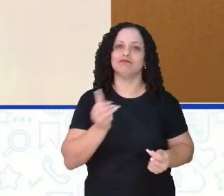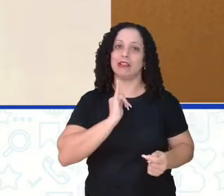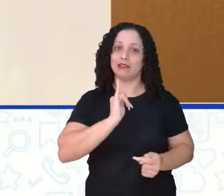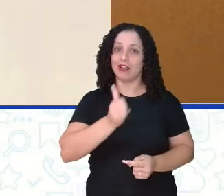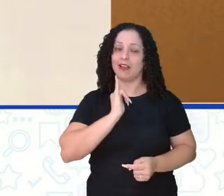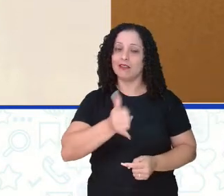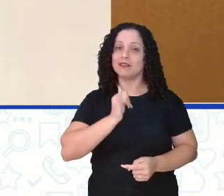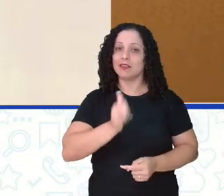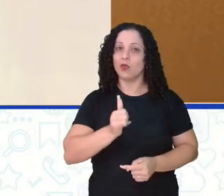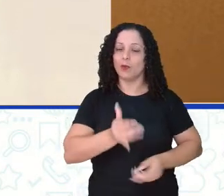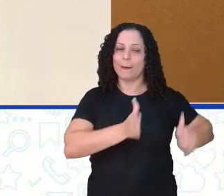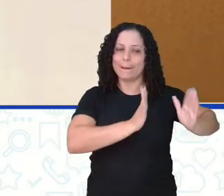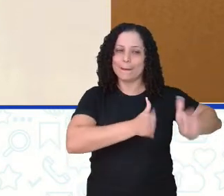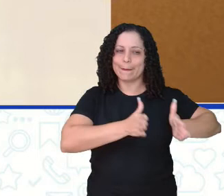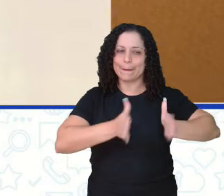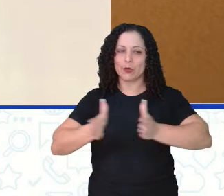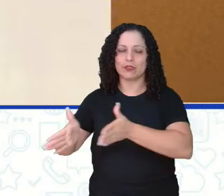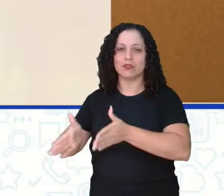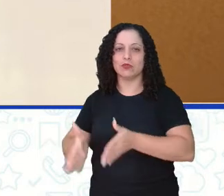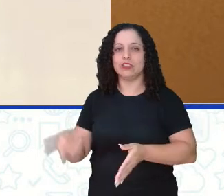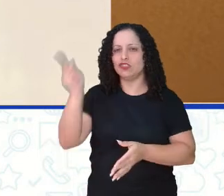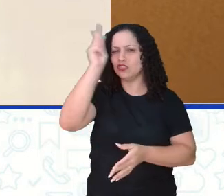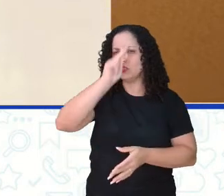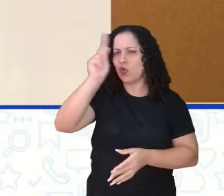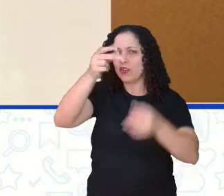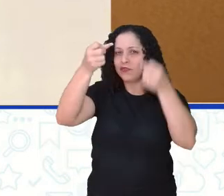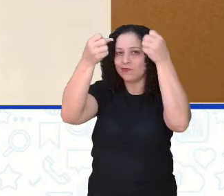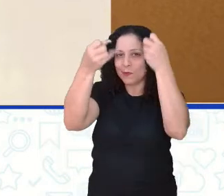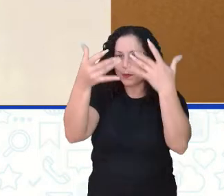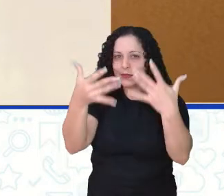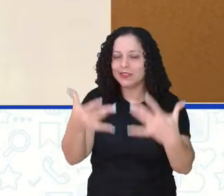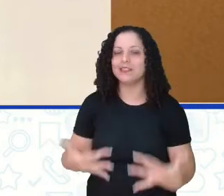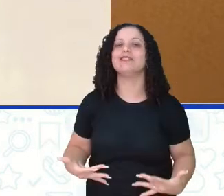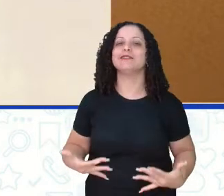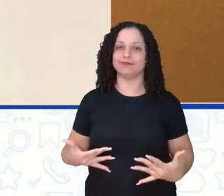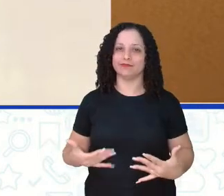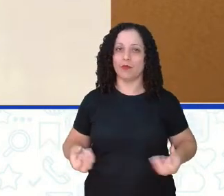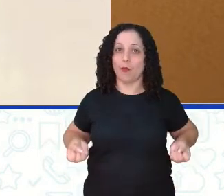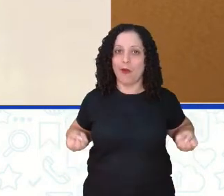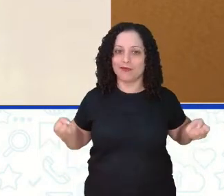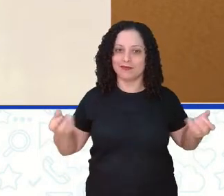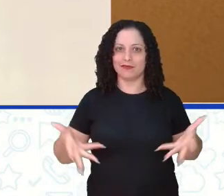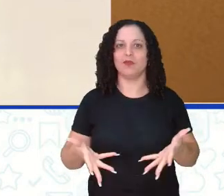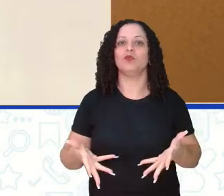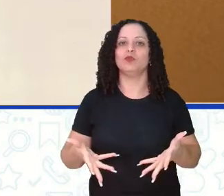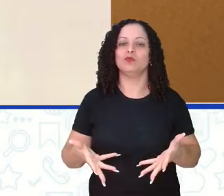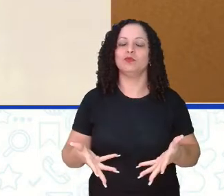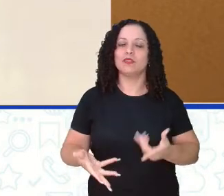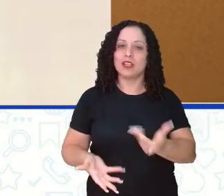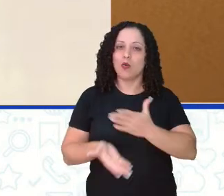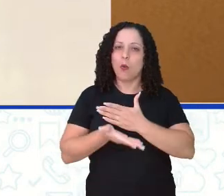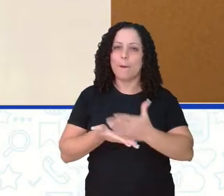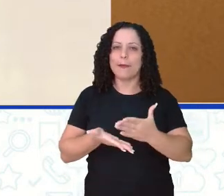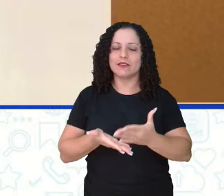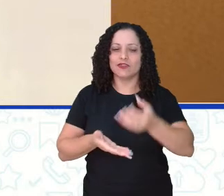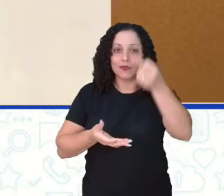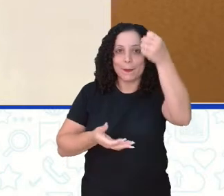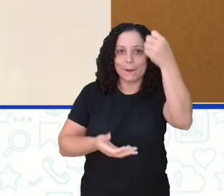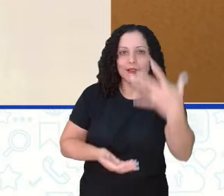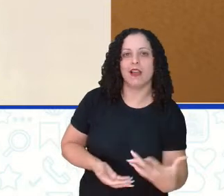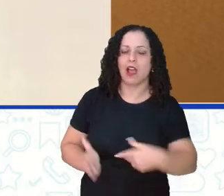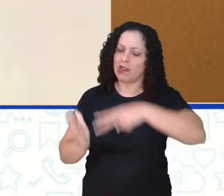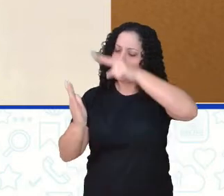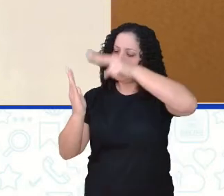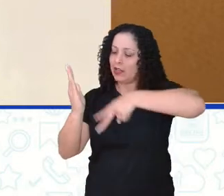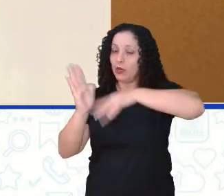então. É o processo, o efeito de narrar. É uma ação, né? Você está narrando algo, ou você está lendo